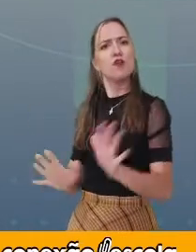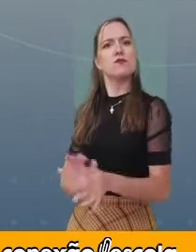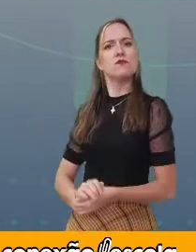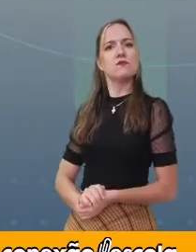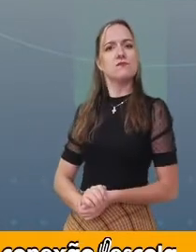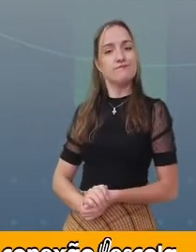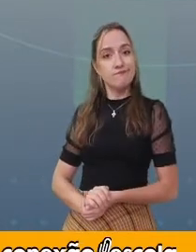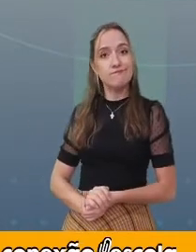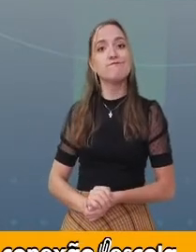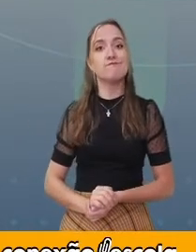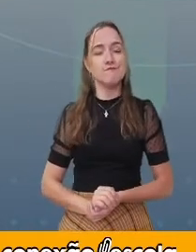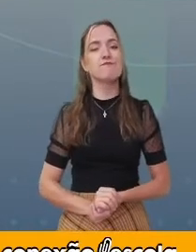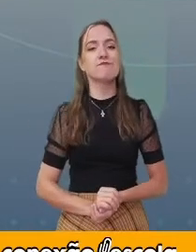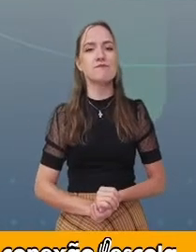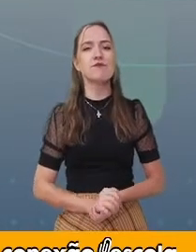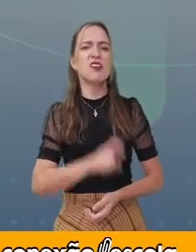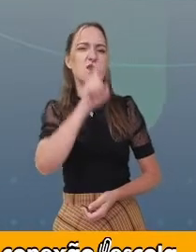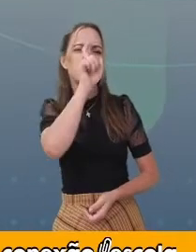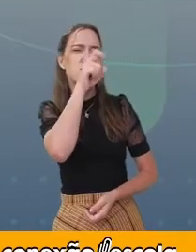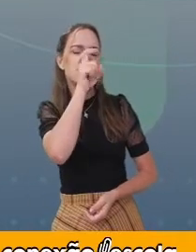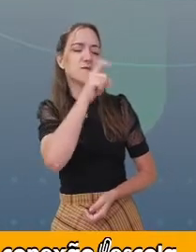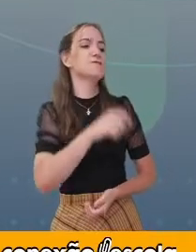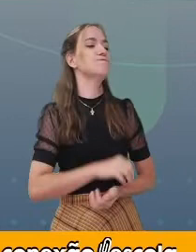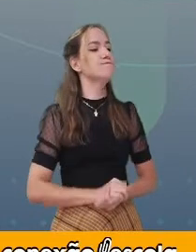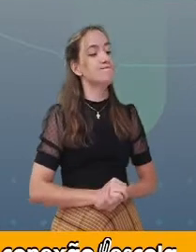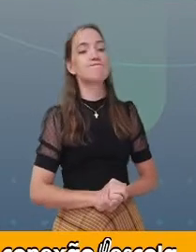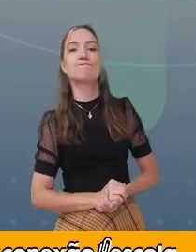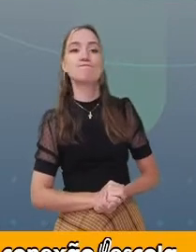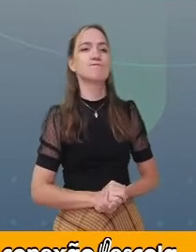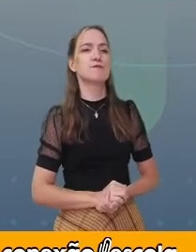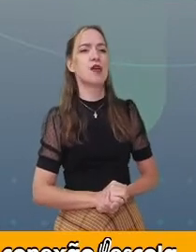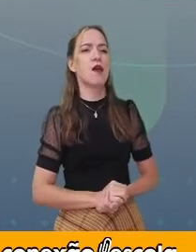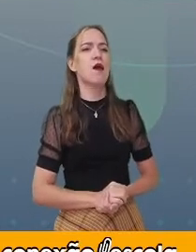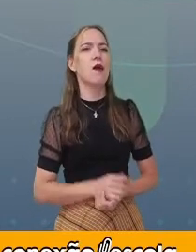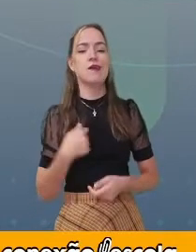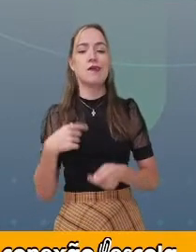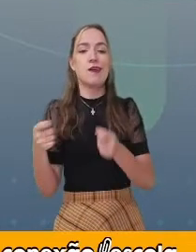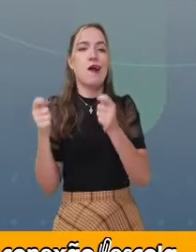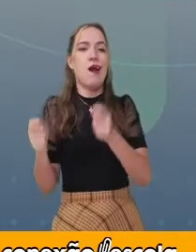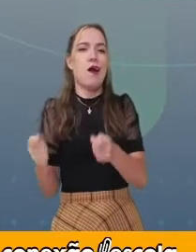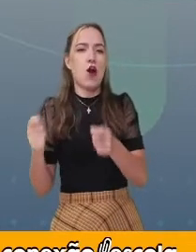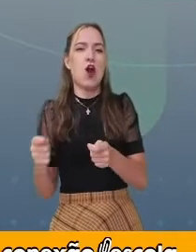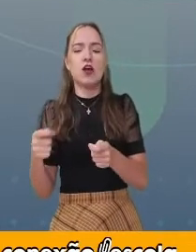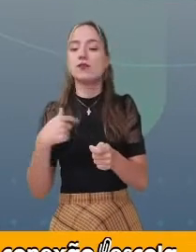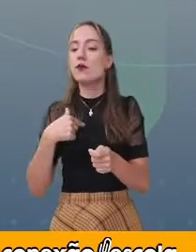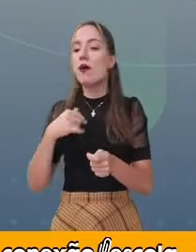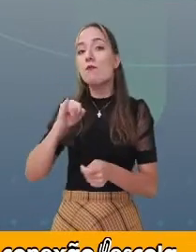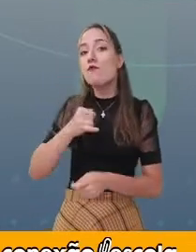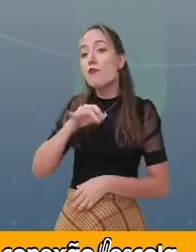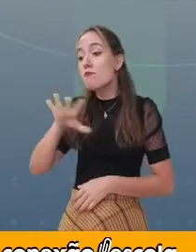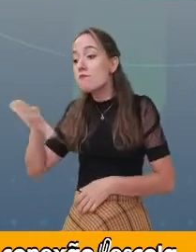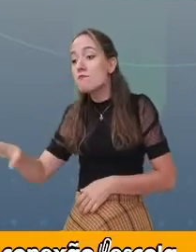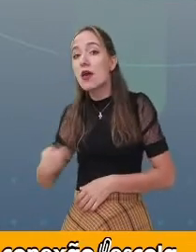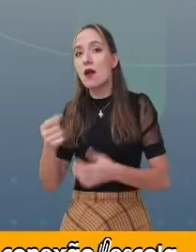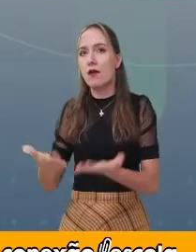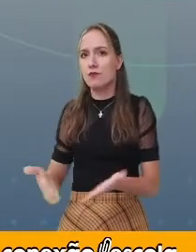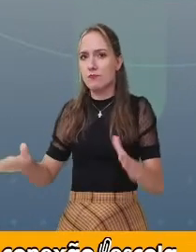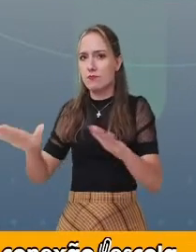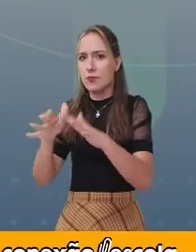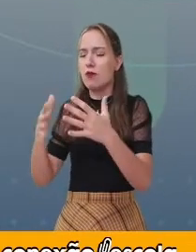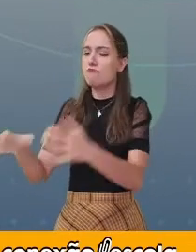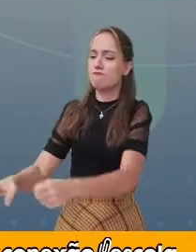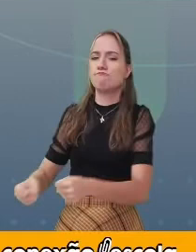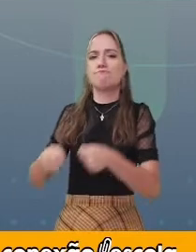responderam as crianças. Salomé aproximou-se da carroça, apanhou um saco e